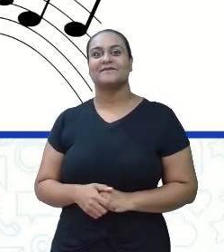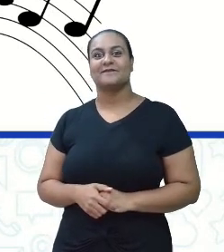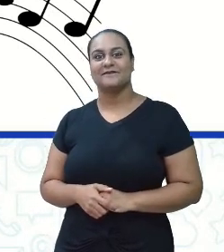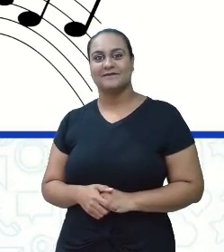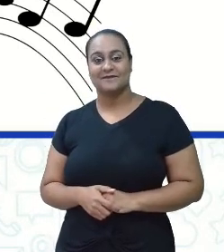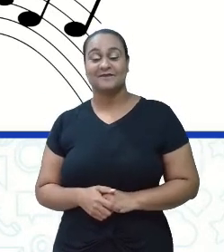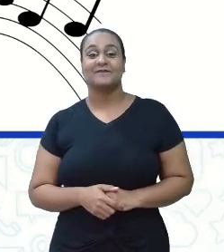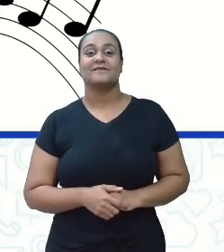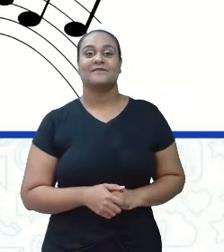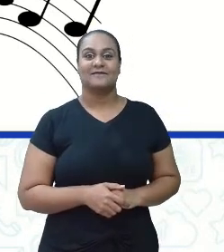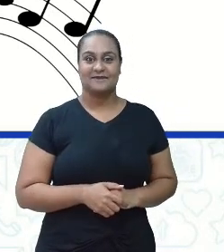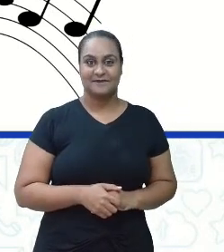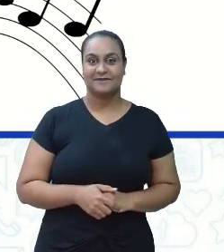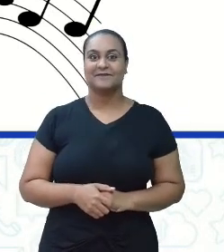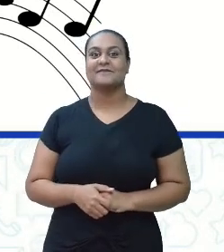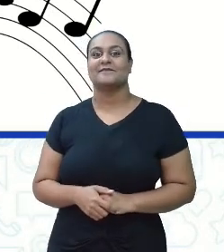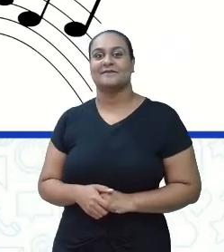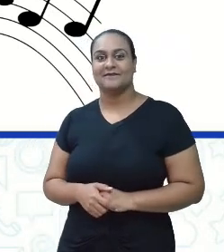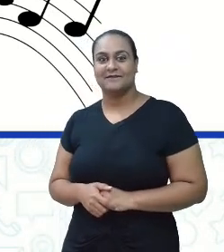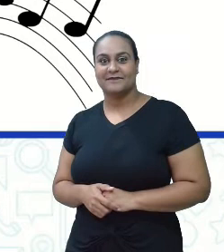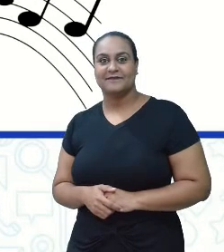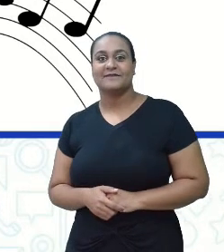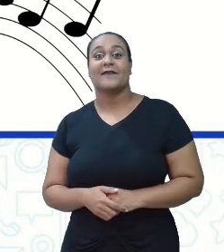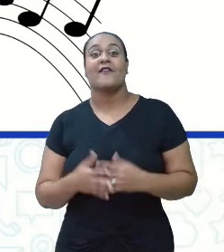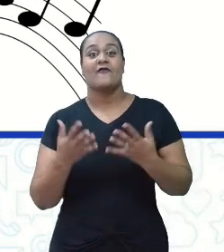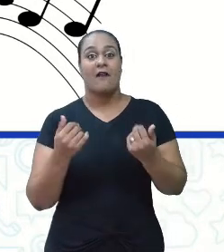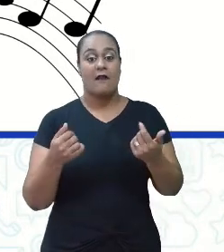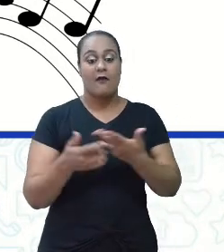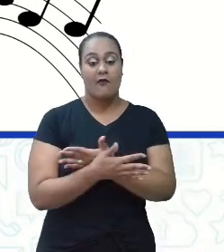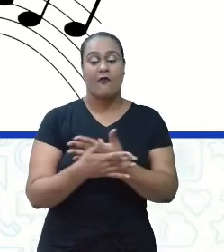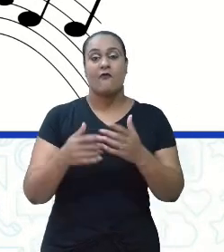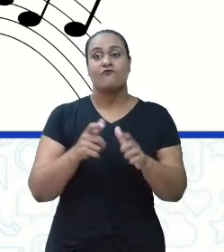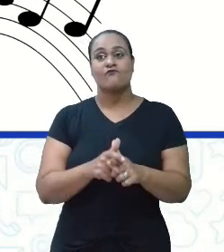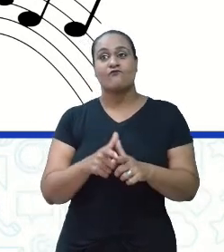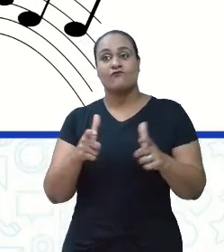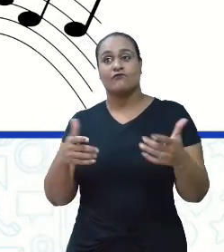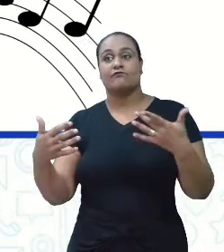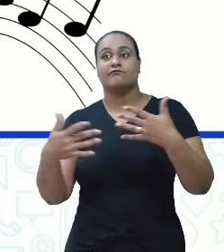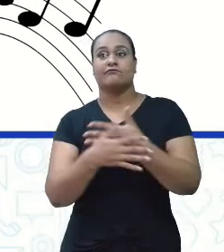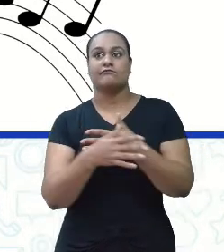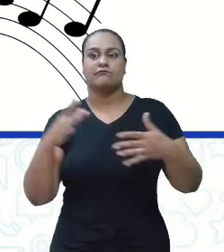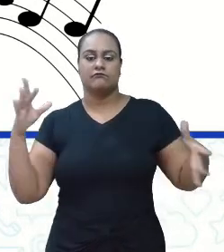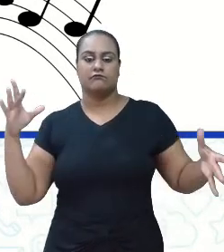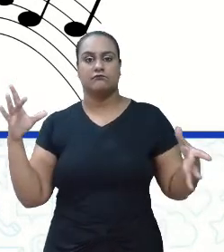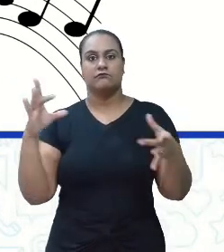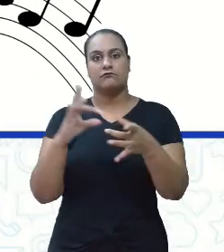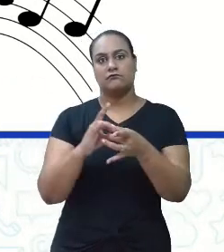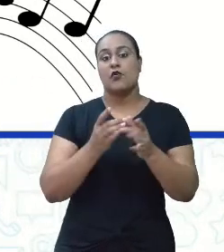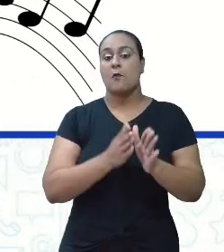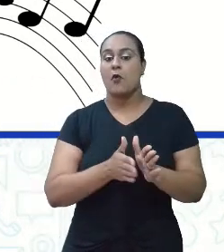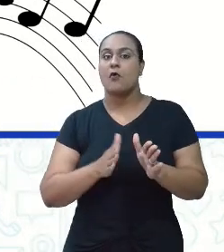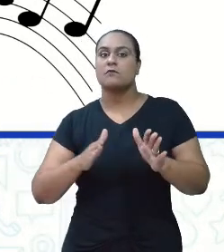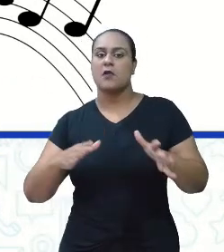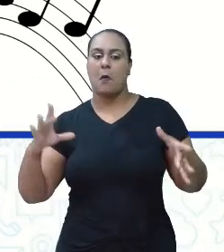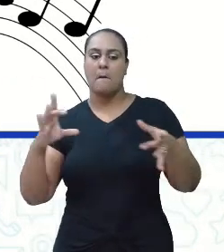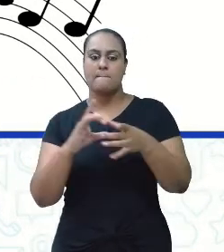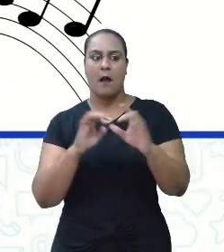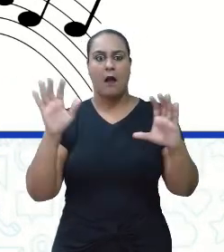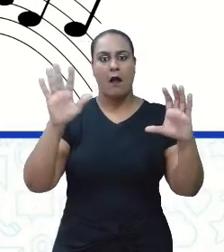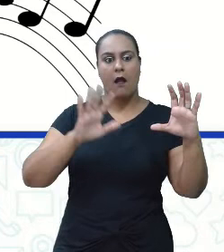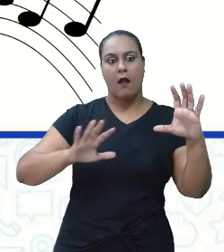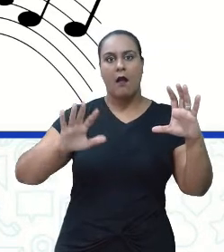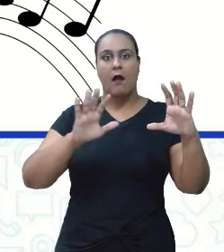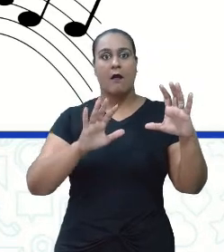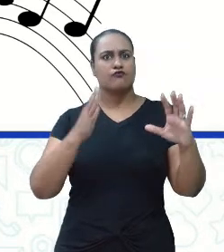vem, vem, vem, vem, vem, vem. Com a urbanização, as cidades que se juntam formam uma conurbação.